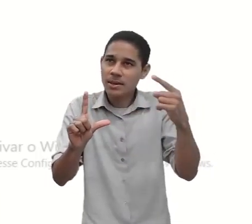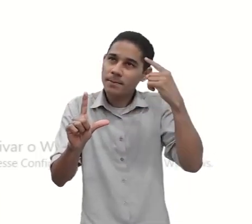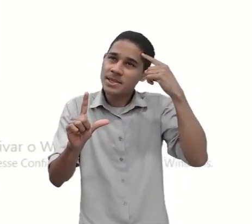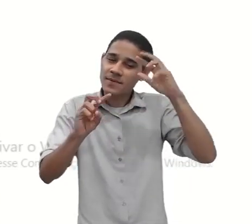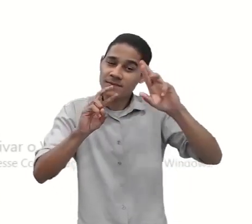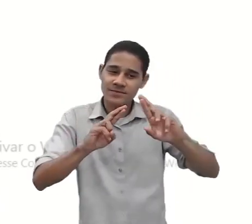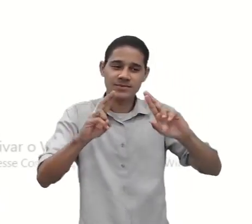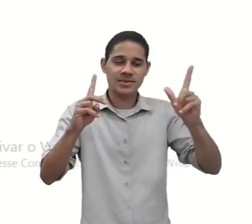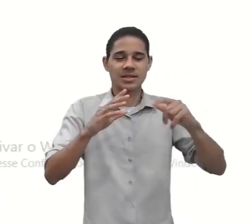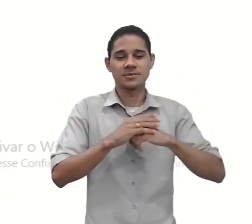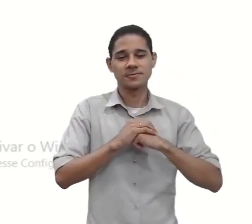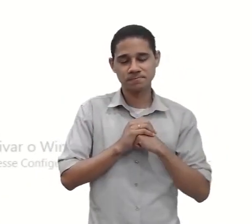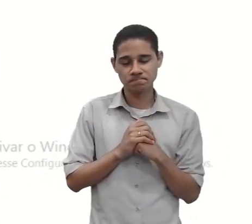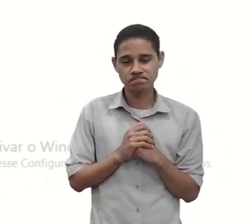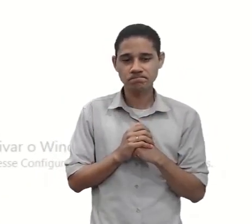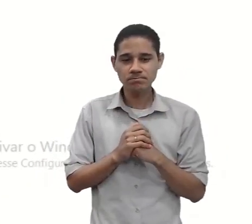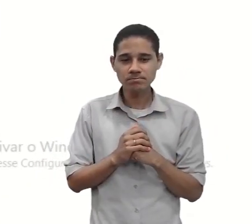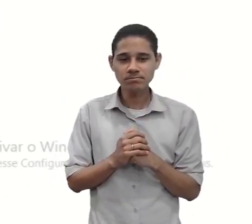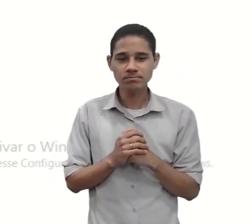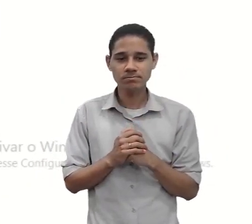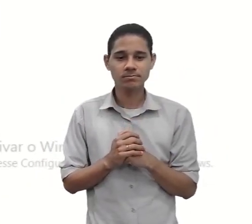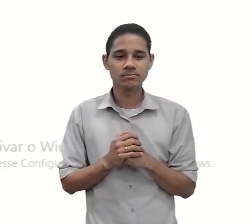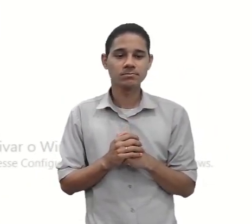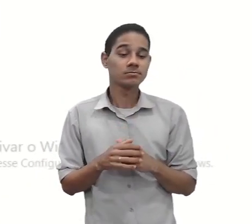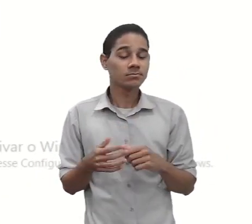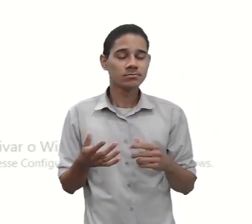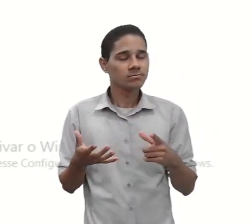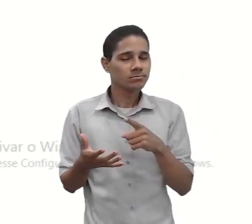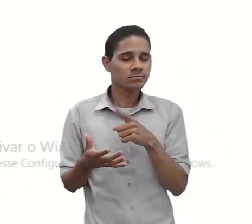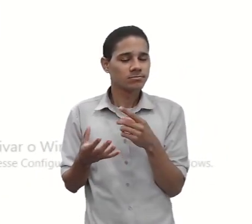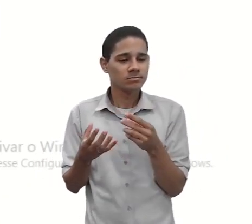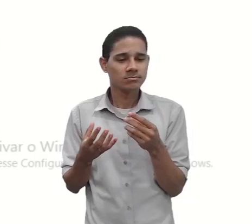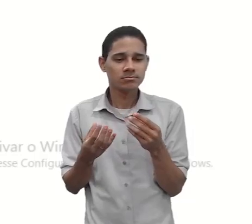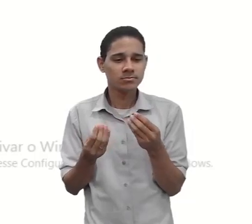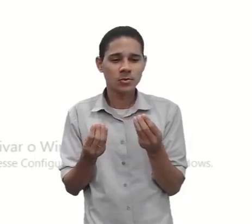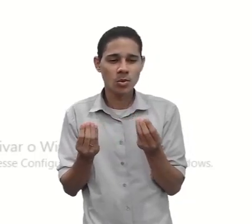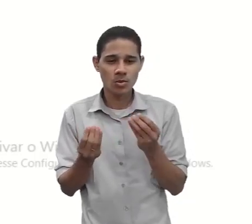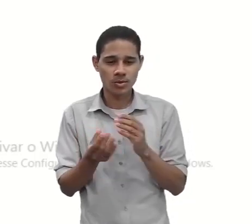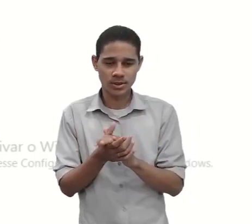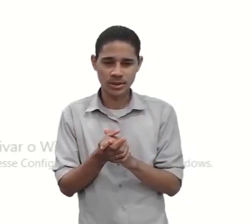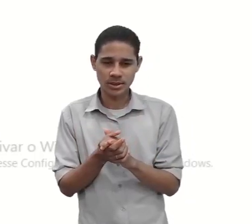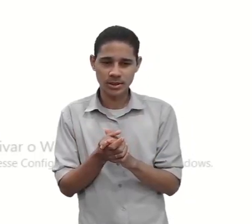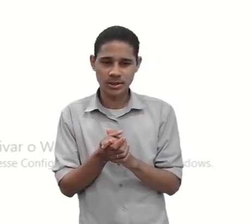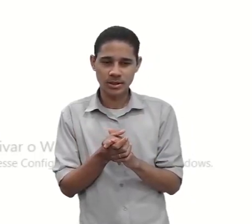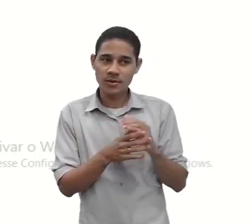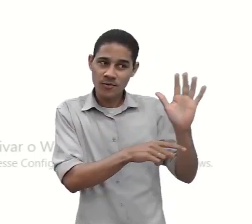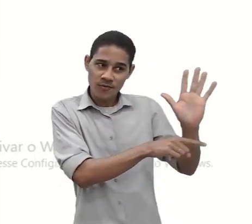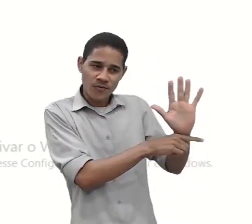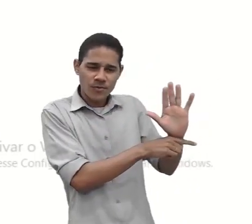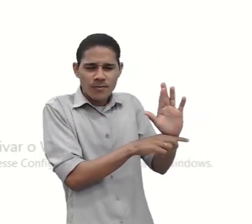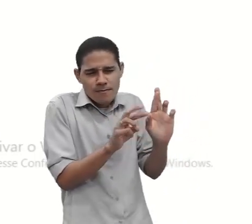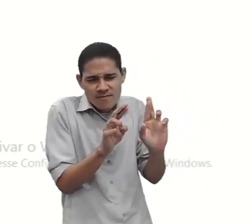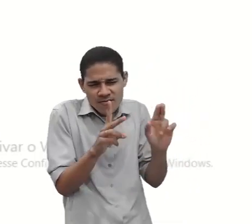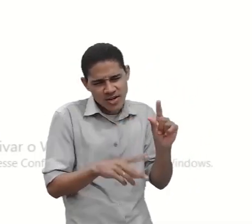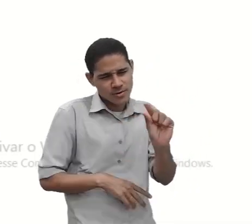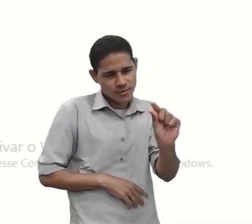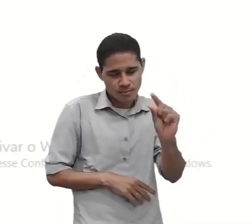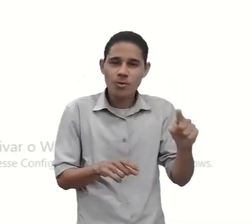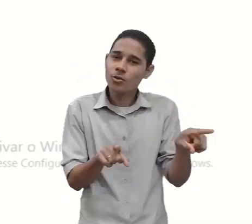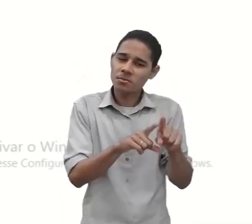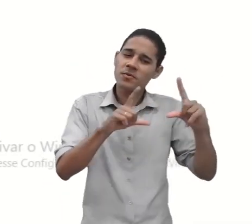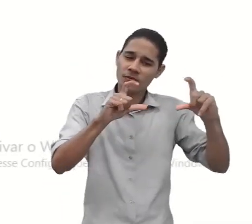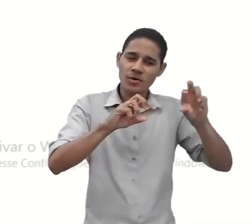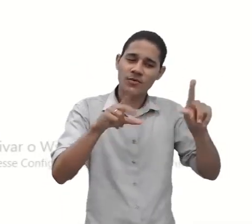diferente e ele agrega um sentido um pouco diferente do cinema e da